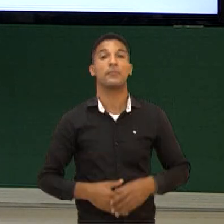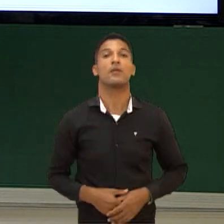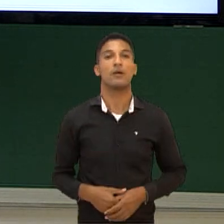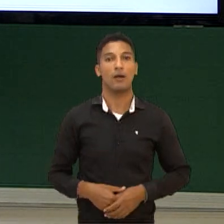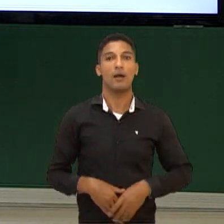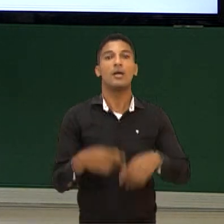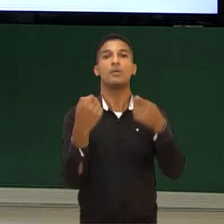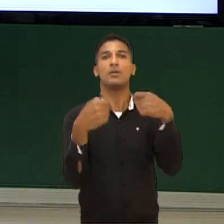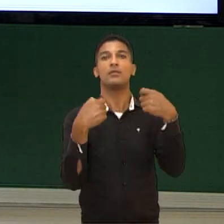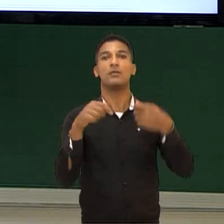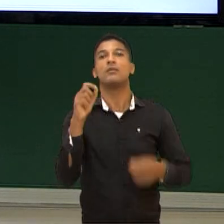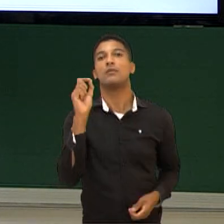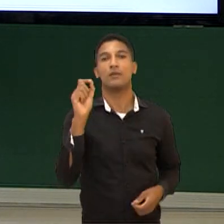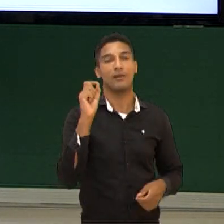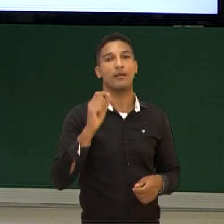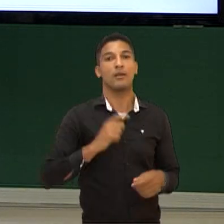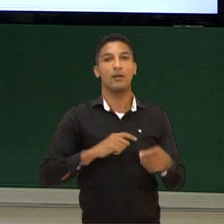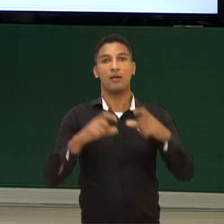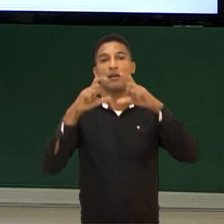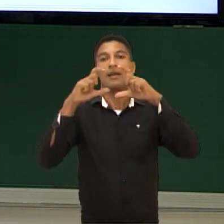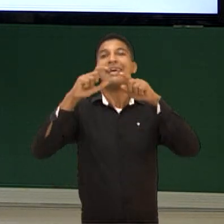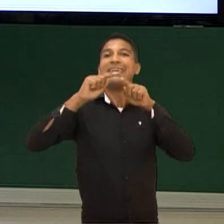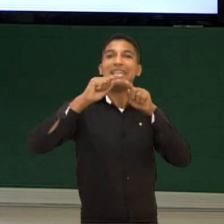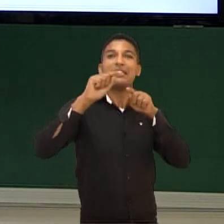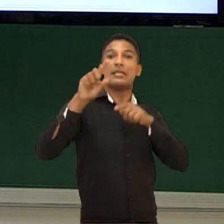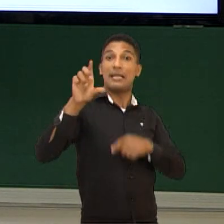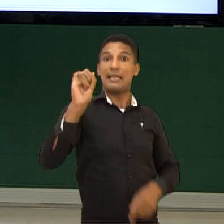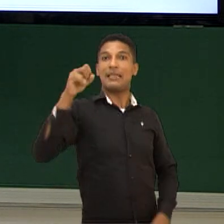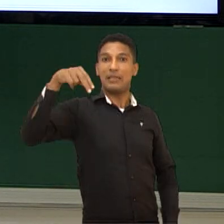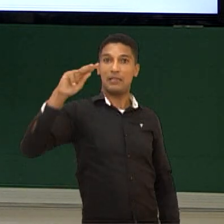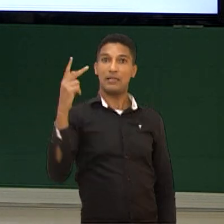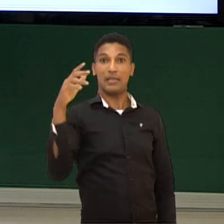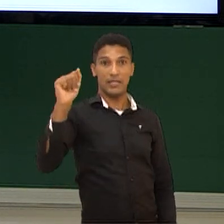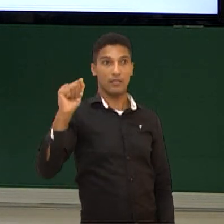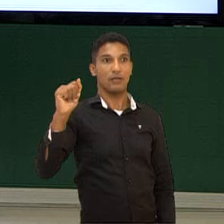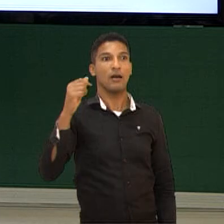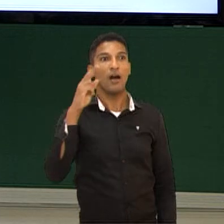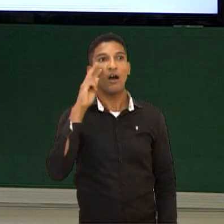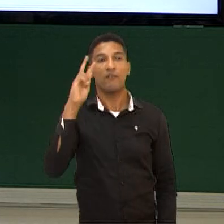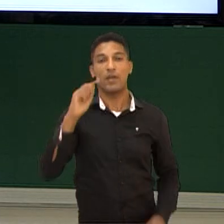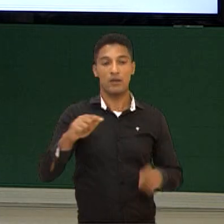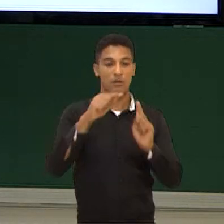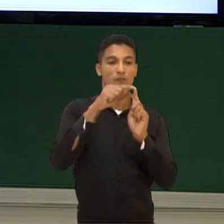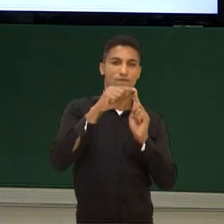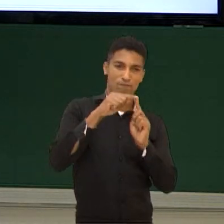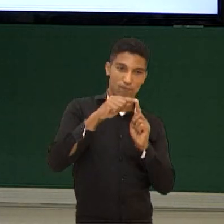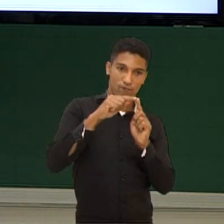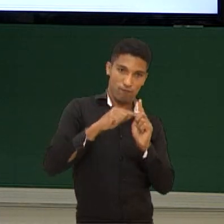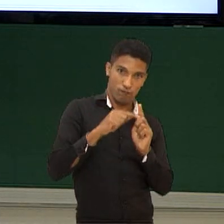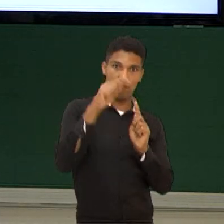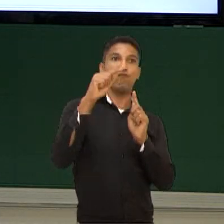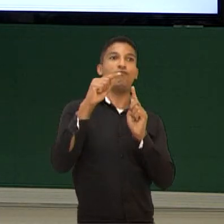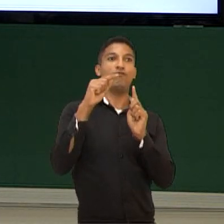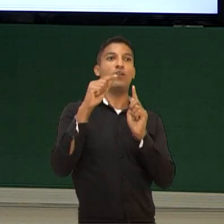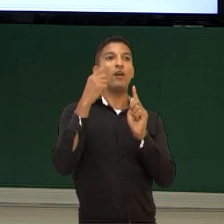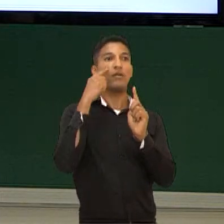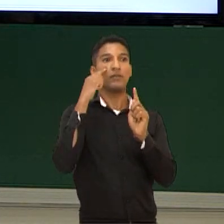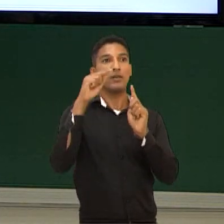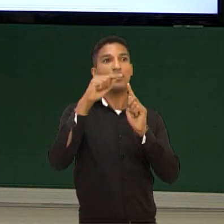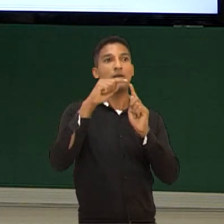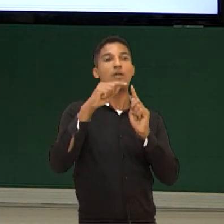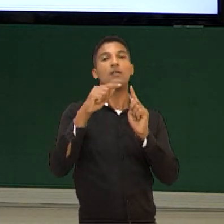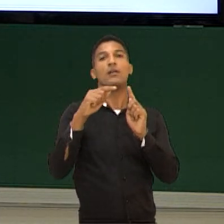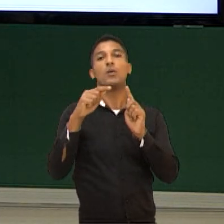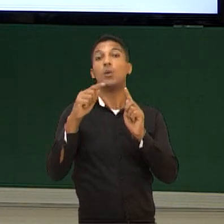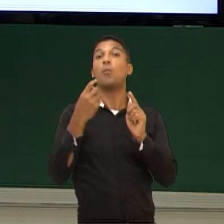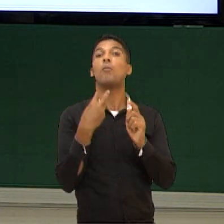que ter suas linhas todas retas. Analisando aqui, quais que nós podemos eliminar já?